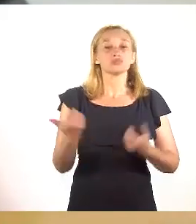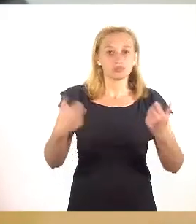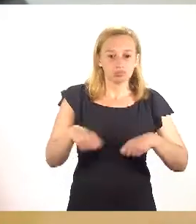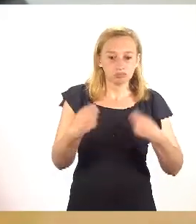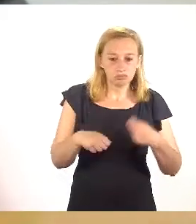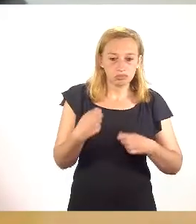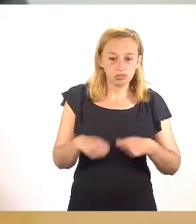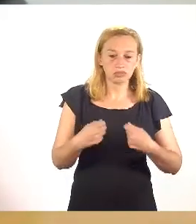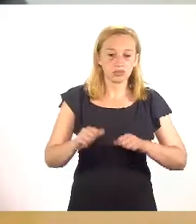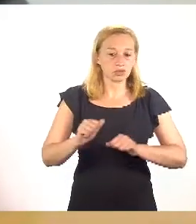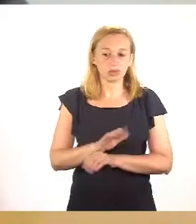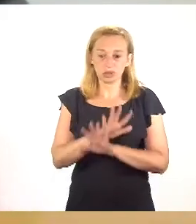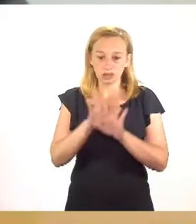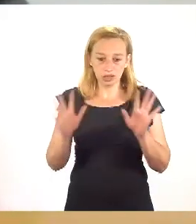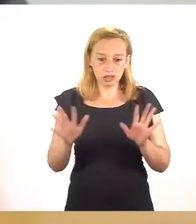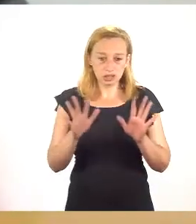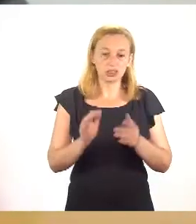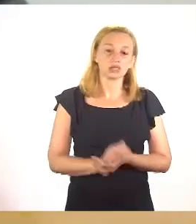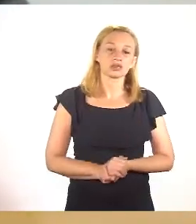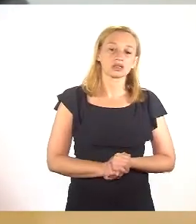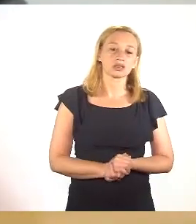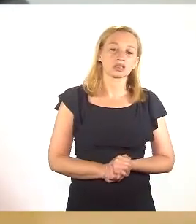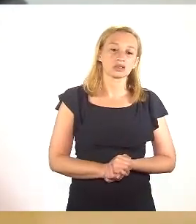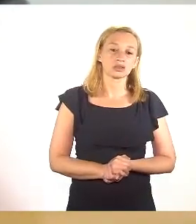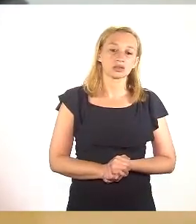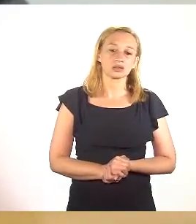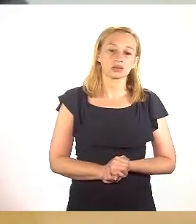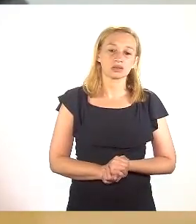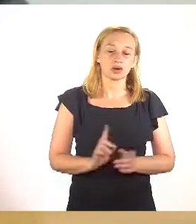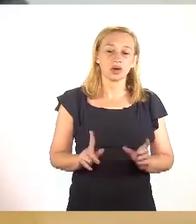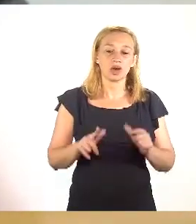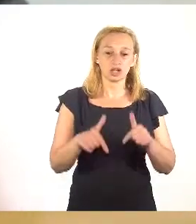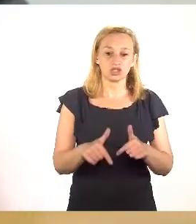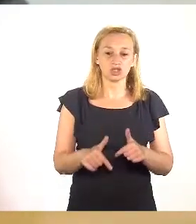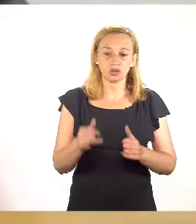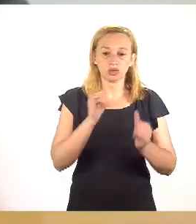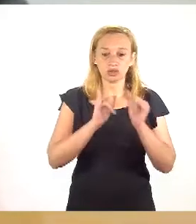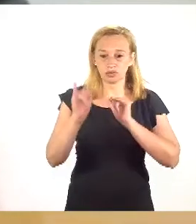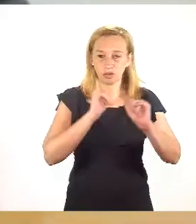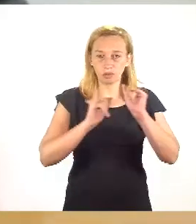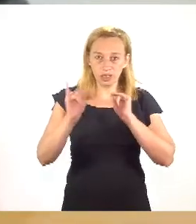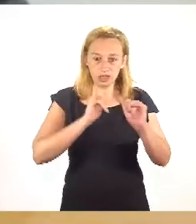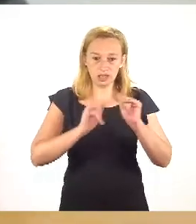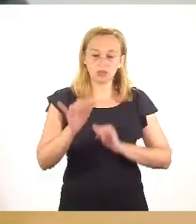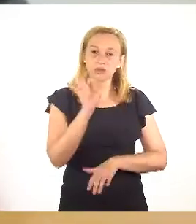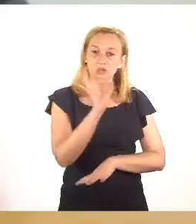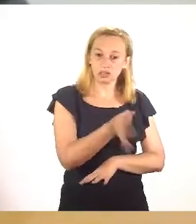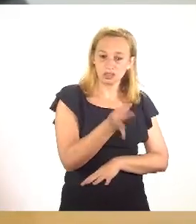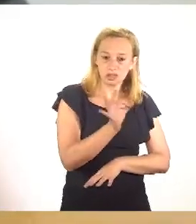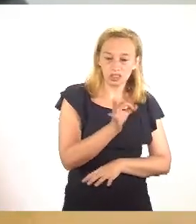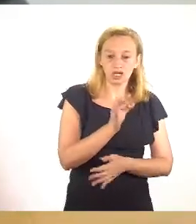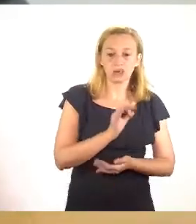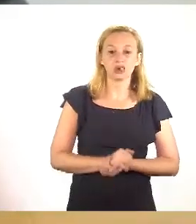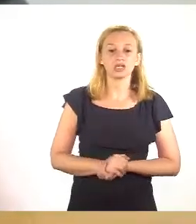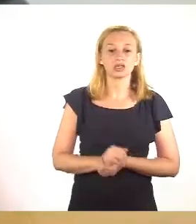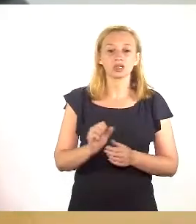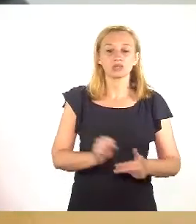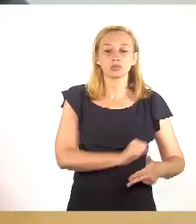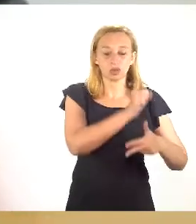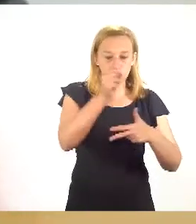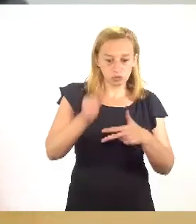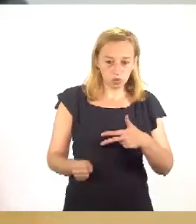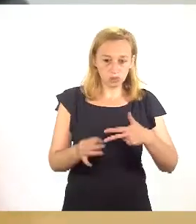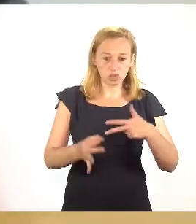é transparência. Transparência, cooperação com as informações requisitadas pelos poderes, pelo